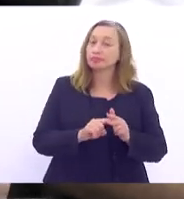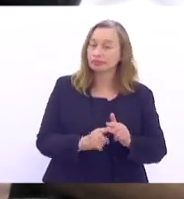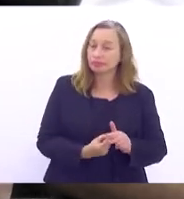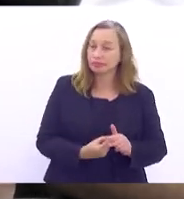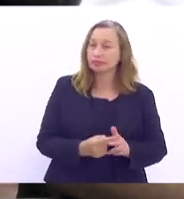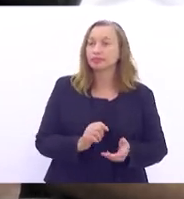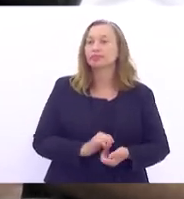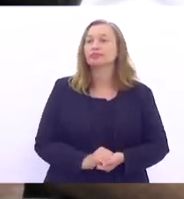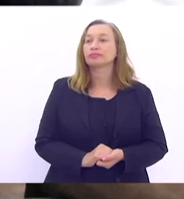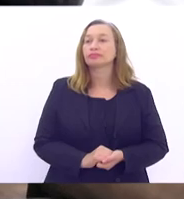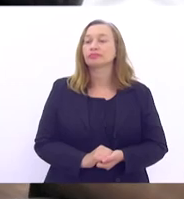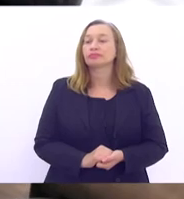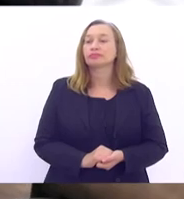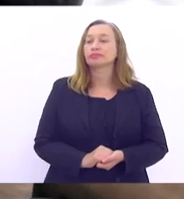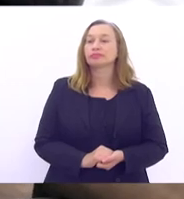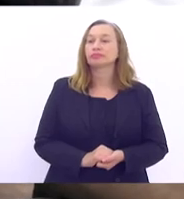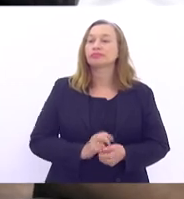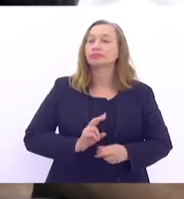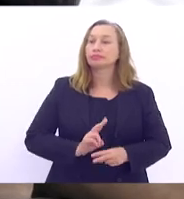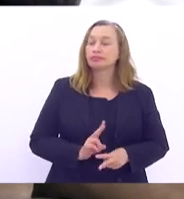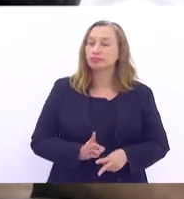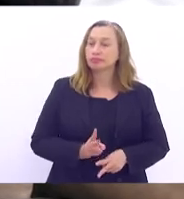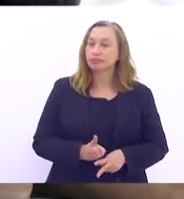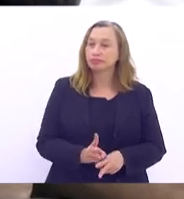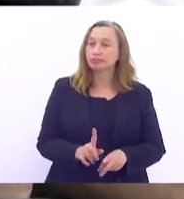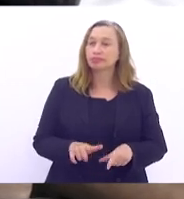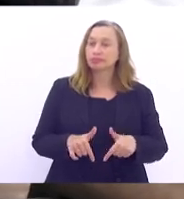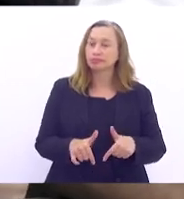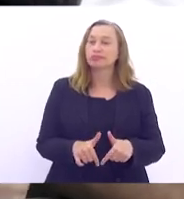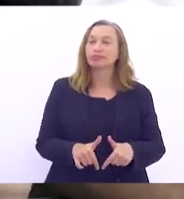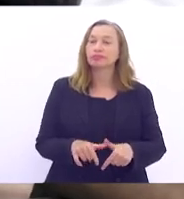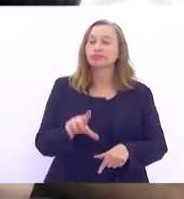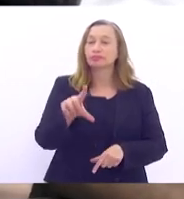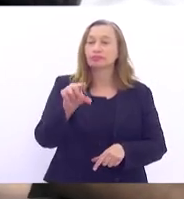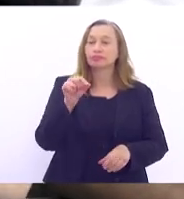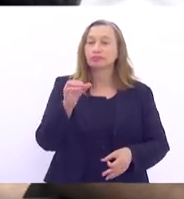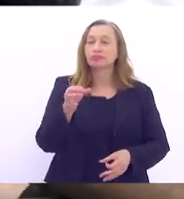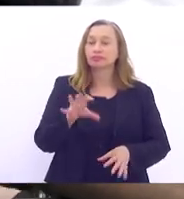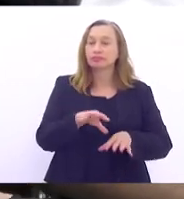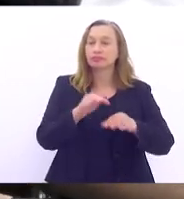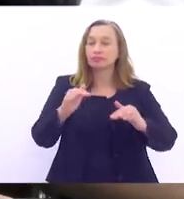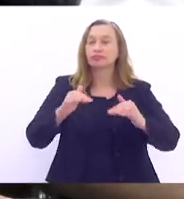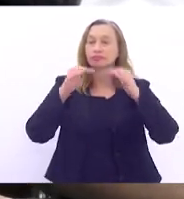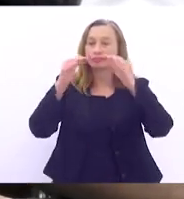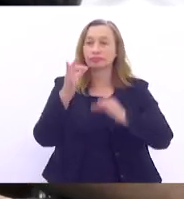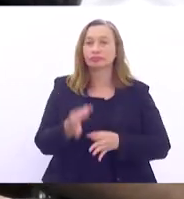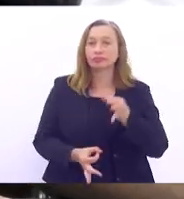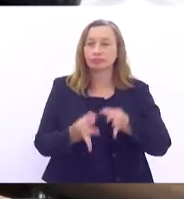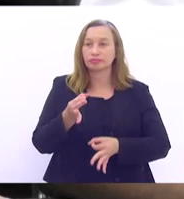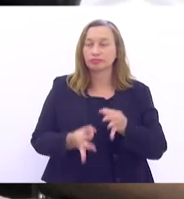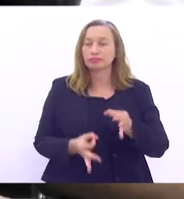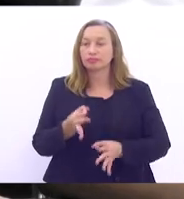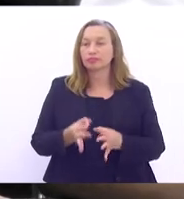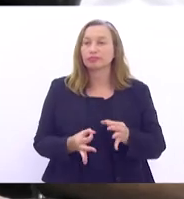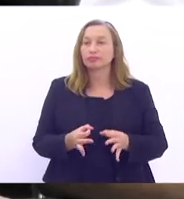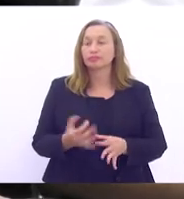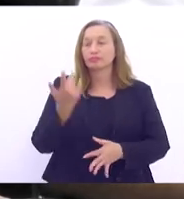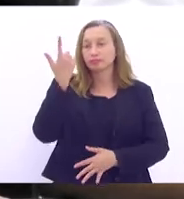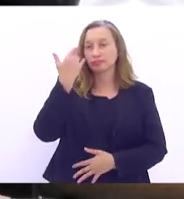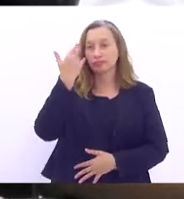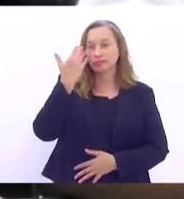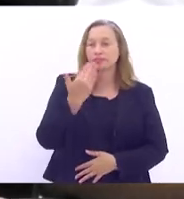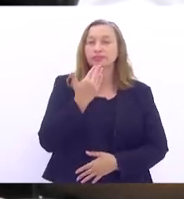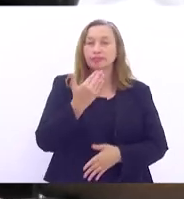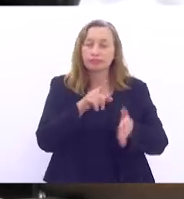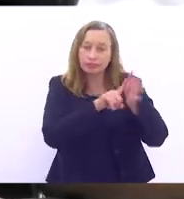regulamentada, está em curso, houve uma determinação do Supremo em relação a isso, e, naturalmente, esse pedido de